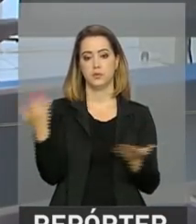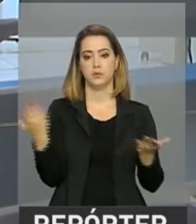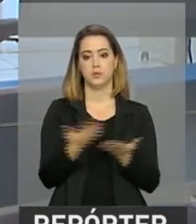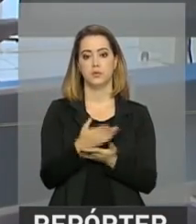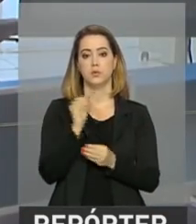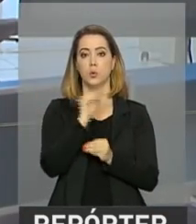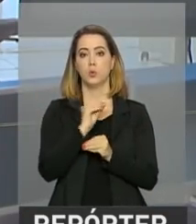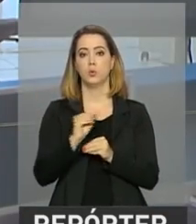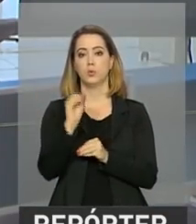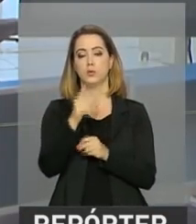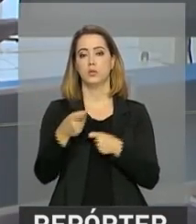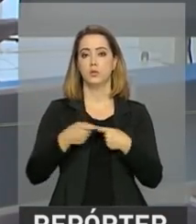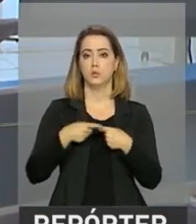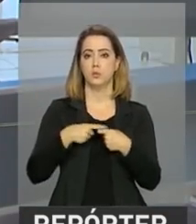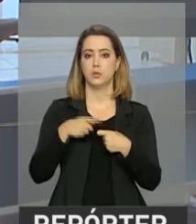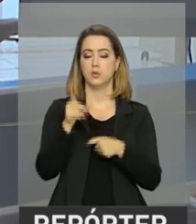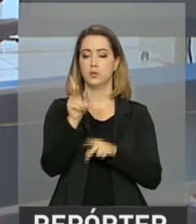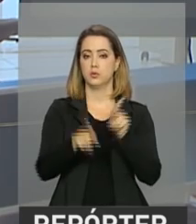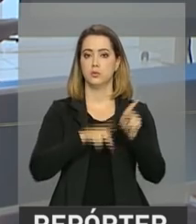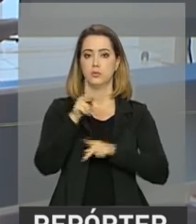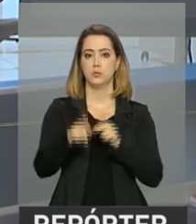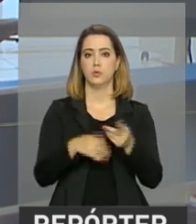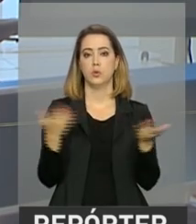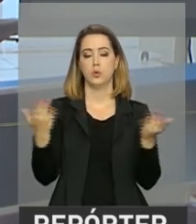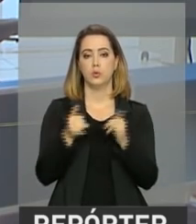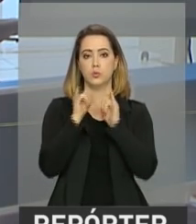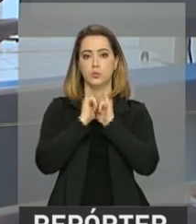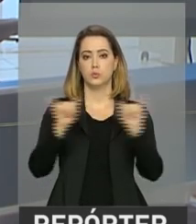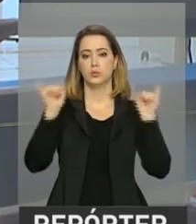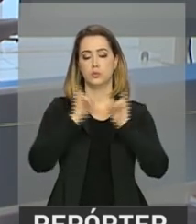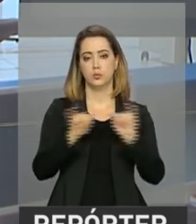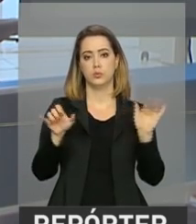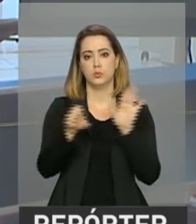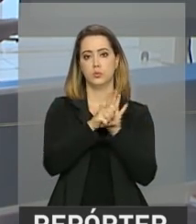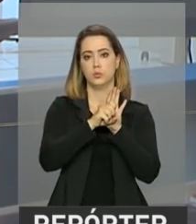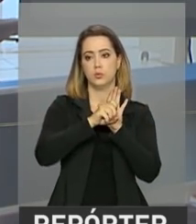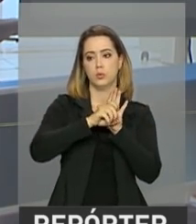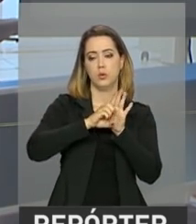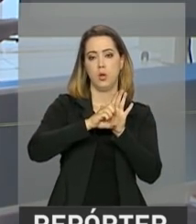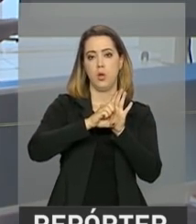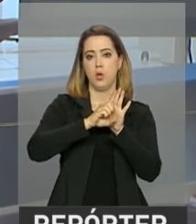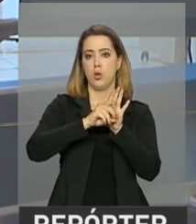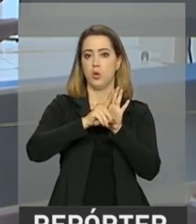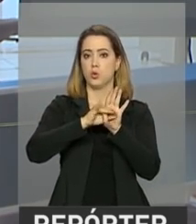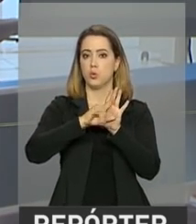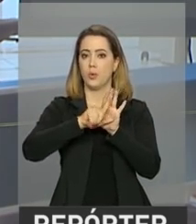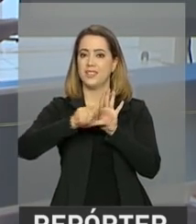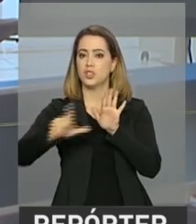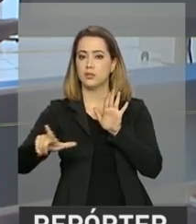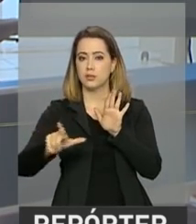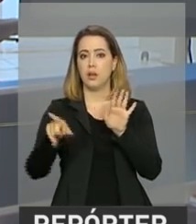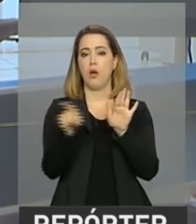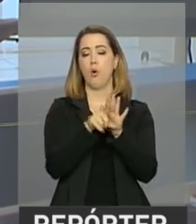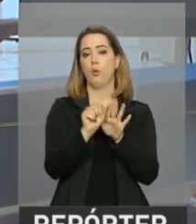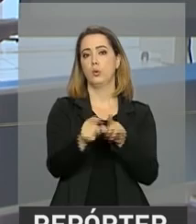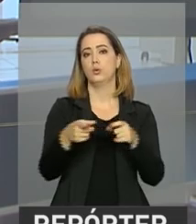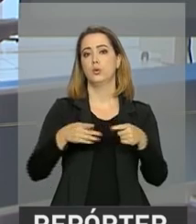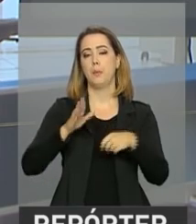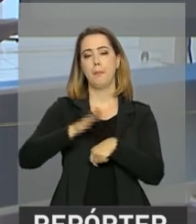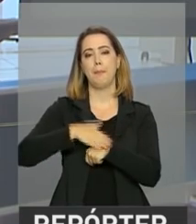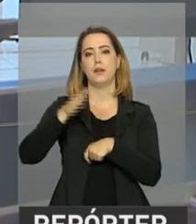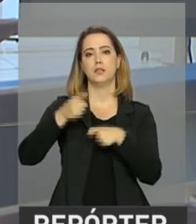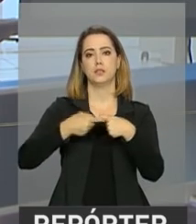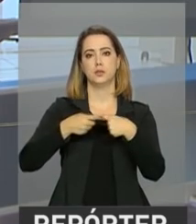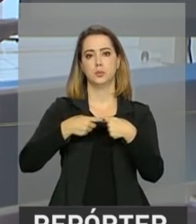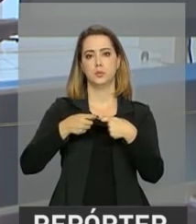atendimento médico à população será lançado hoje o edital do ministério da saúde para ampliar a participação de brasileiros no programa mais médicos o